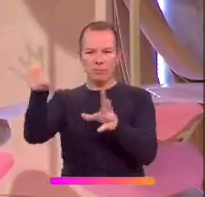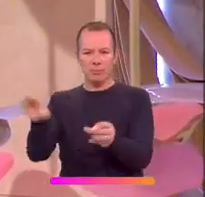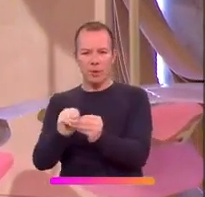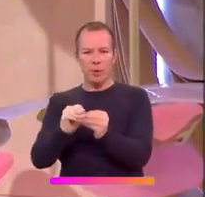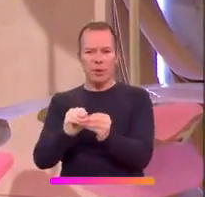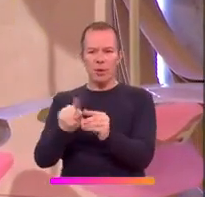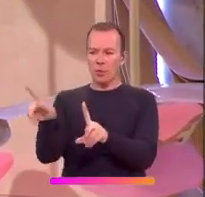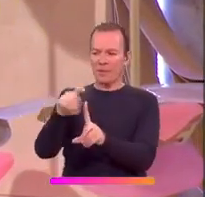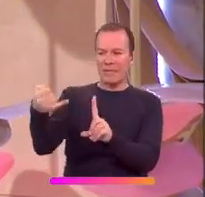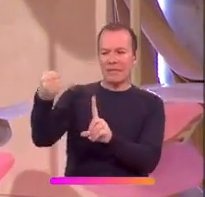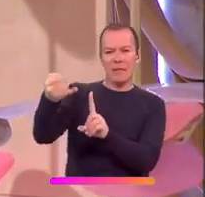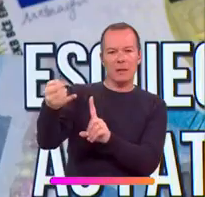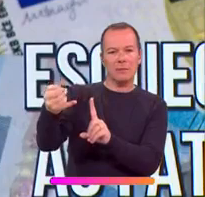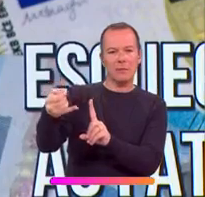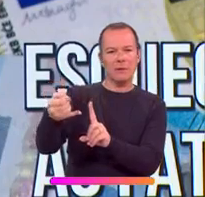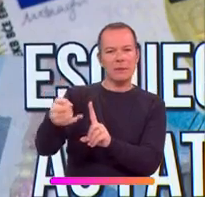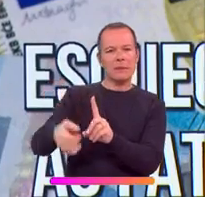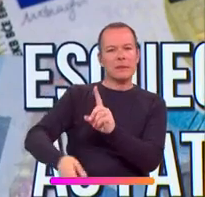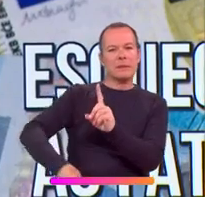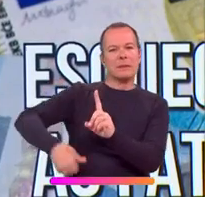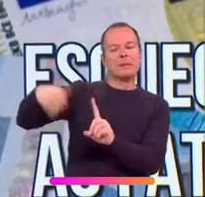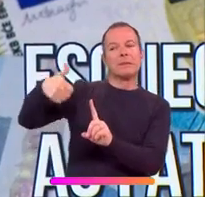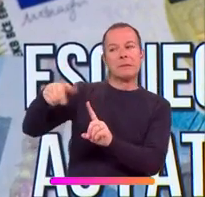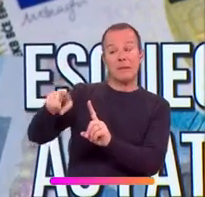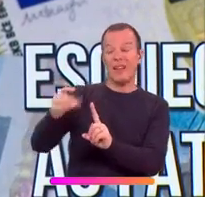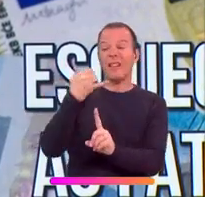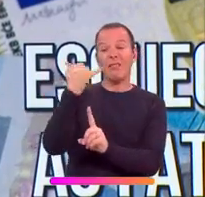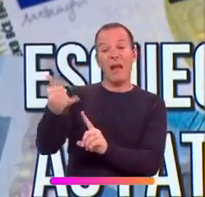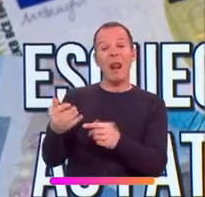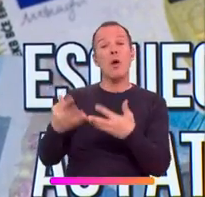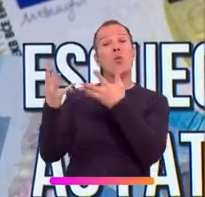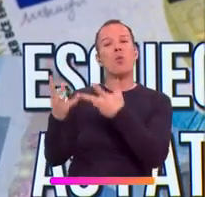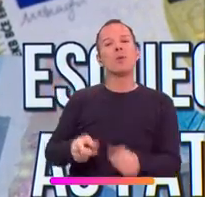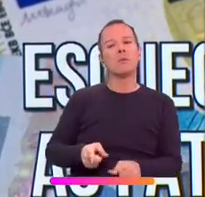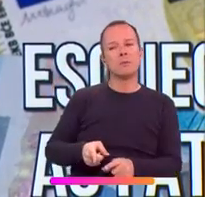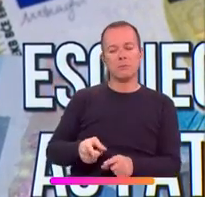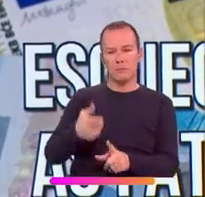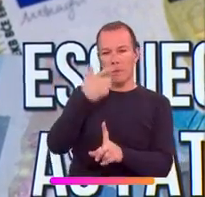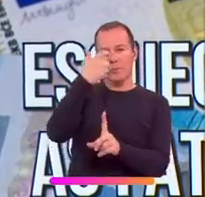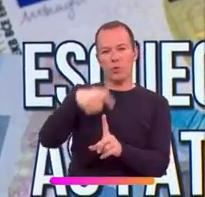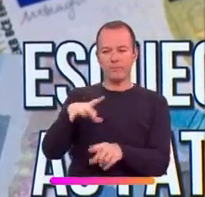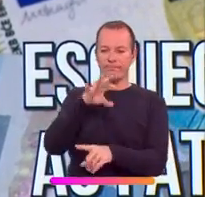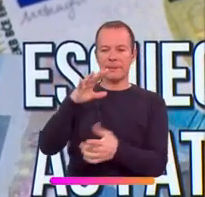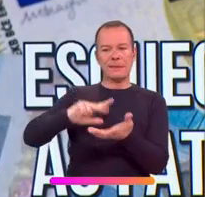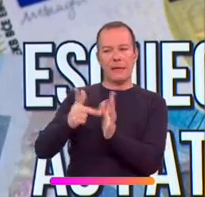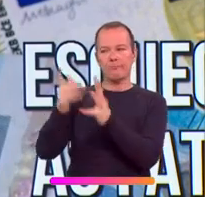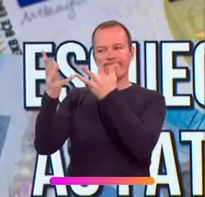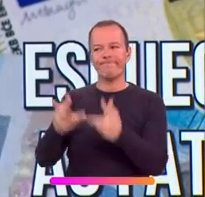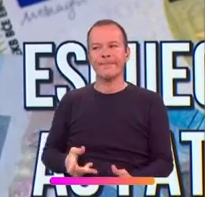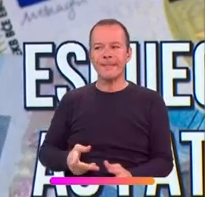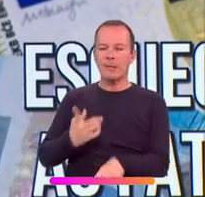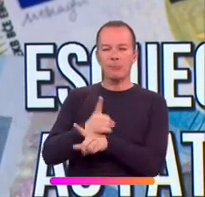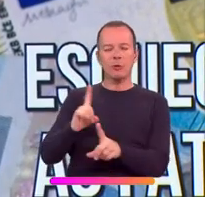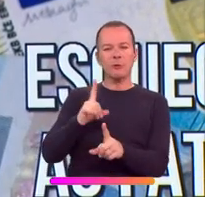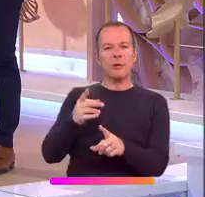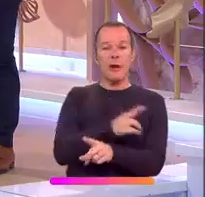no próximo? A sugestão aí é sempre contactar um contabilista para eventualmente fazer as correções de IVA. Ou seja, porque há prazos que têm que ser cumpridos, okay. Há valores que